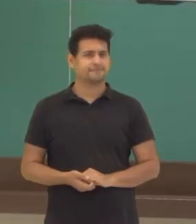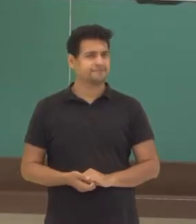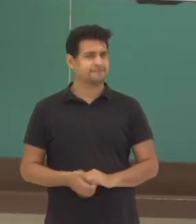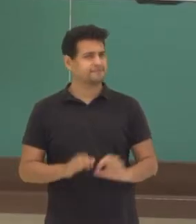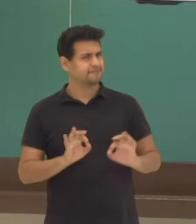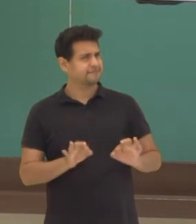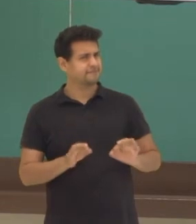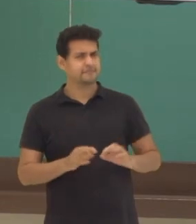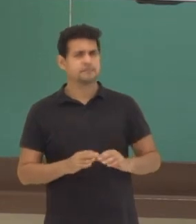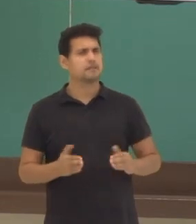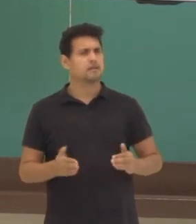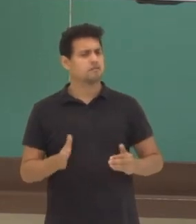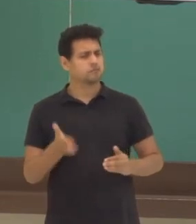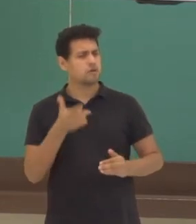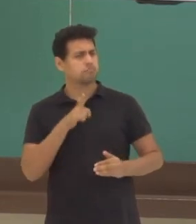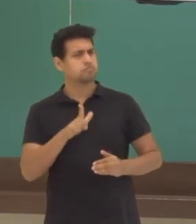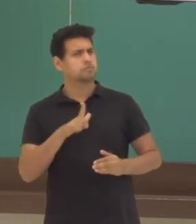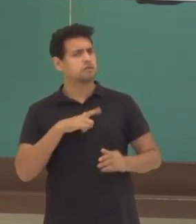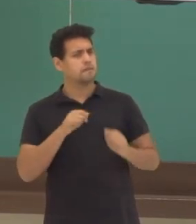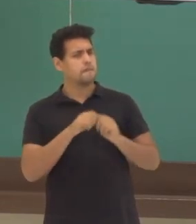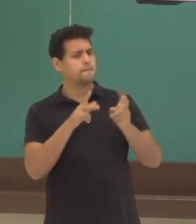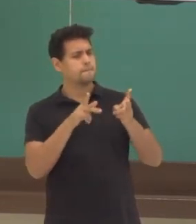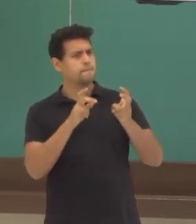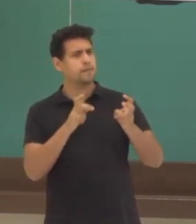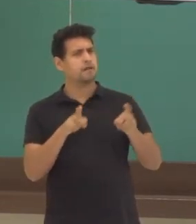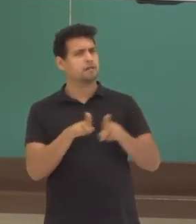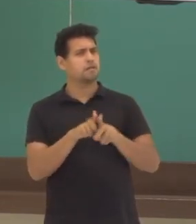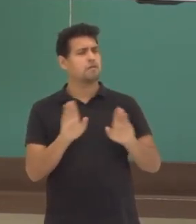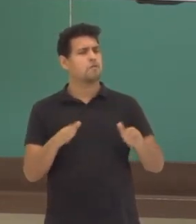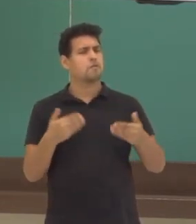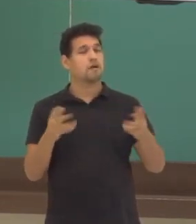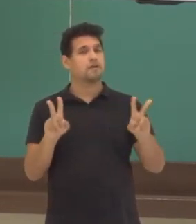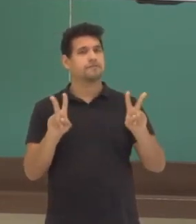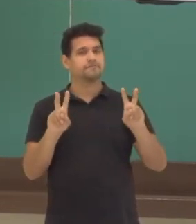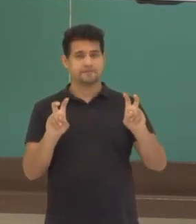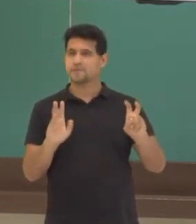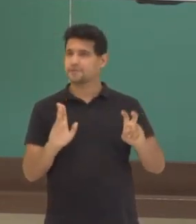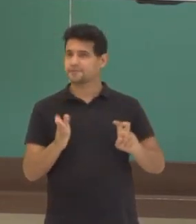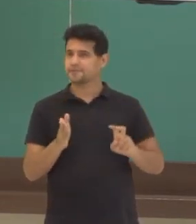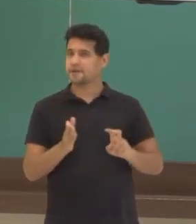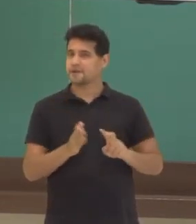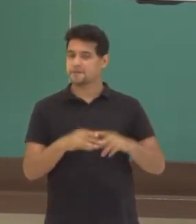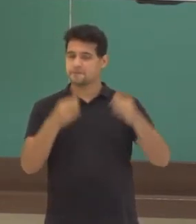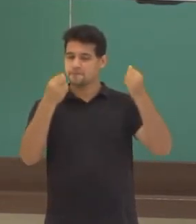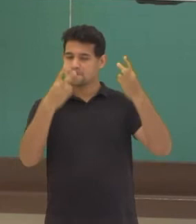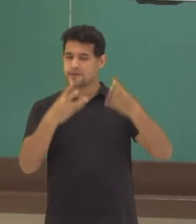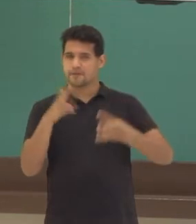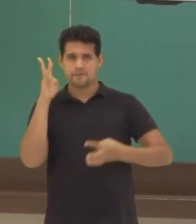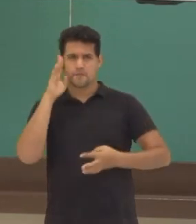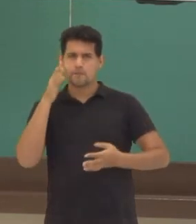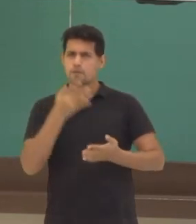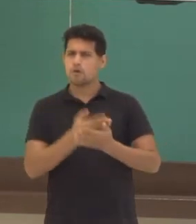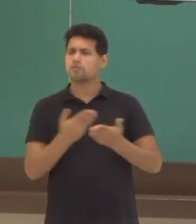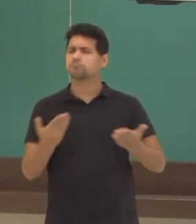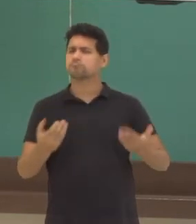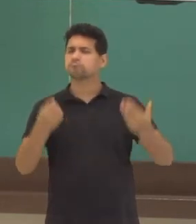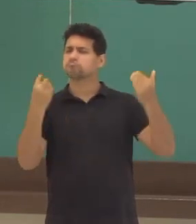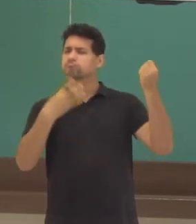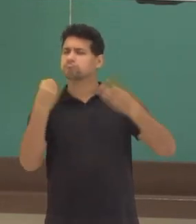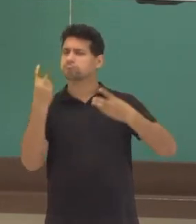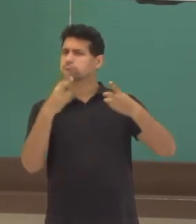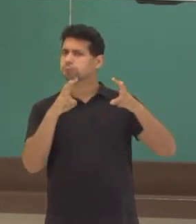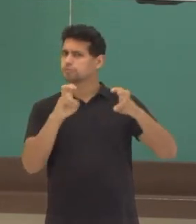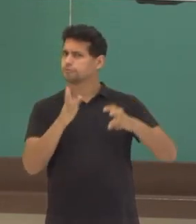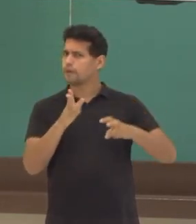Certo, e aí, você conseguiu então identificar aqui qual é o tema aqui deste relato de memórias? O que foi abordado dentro